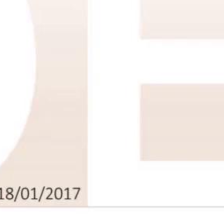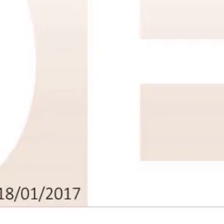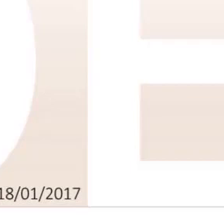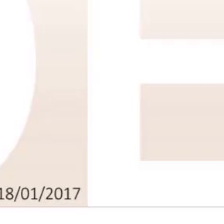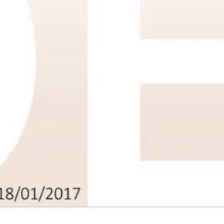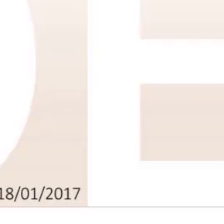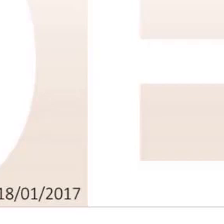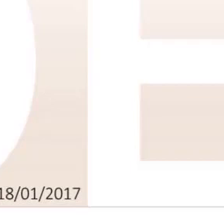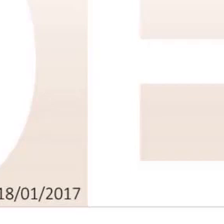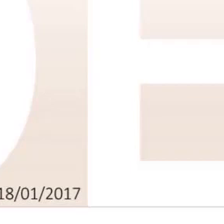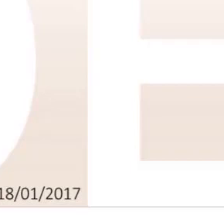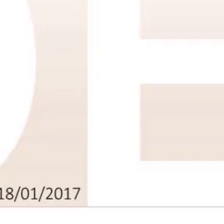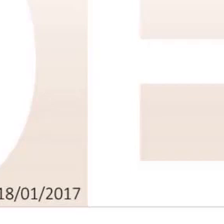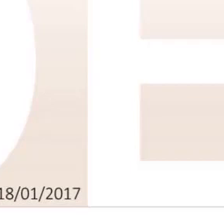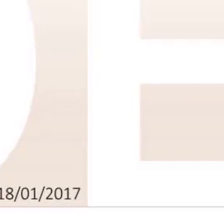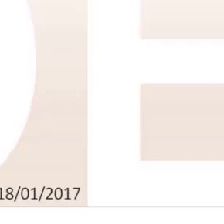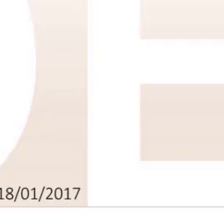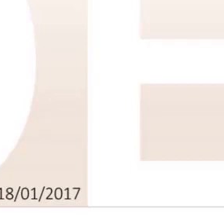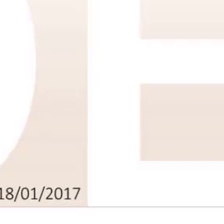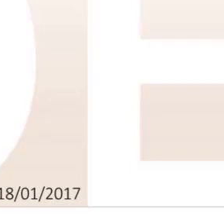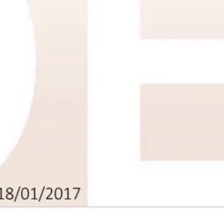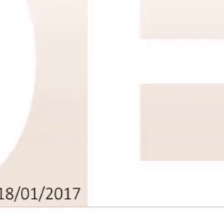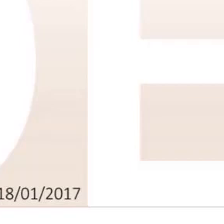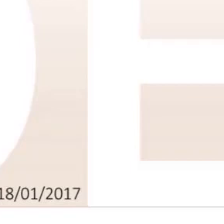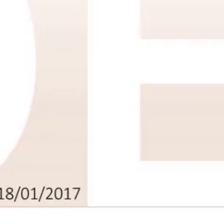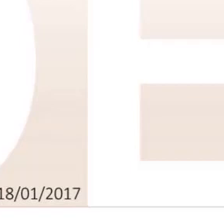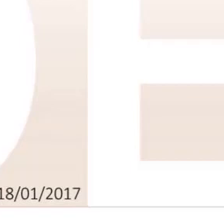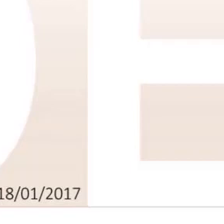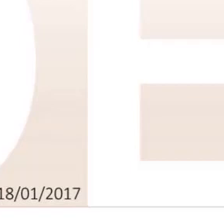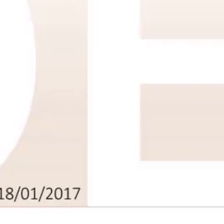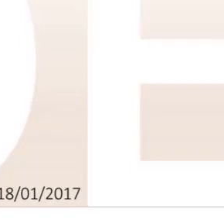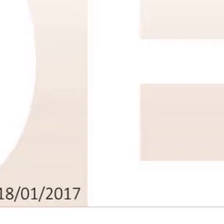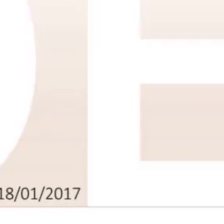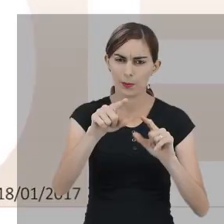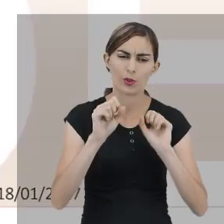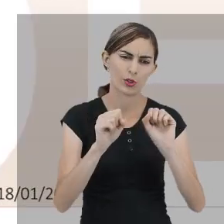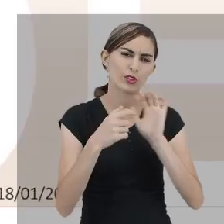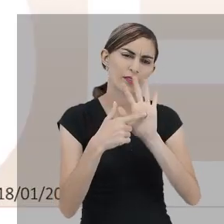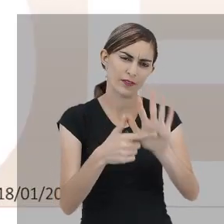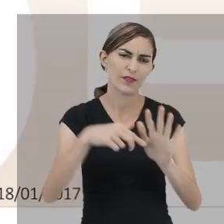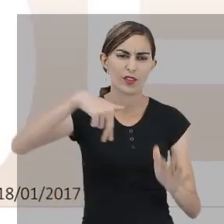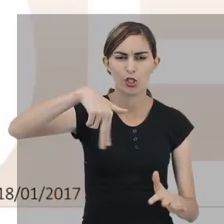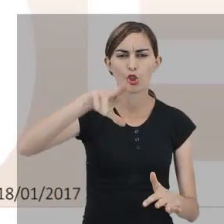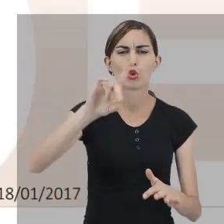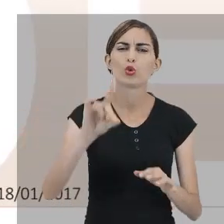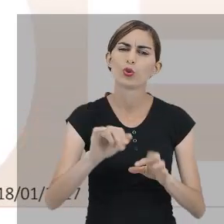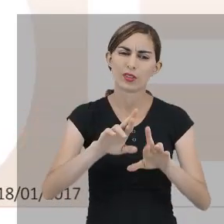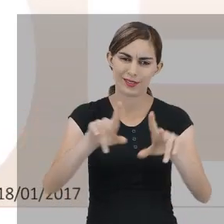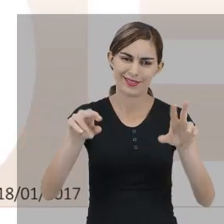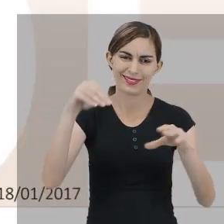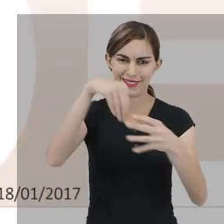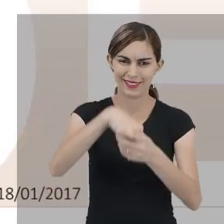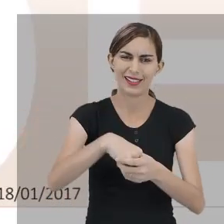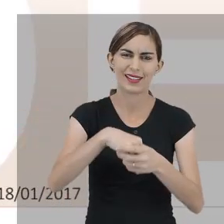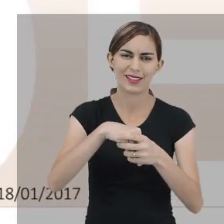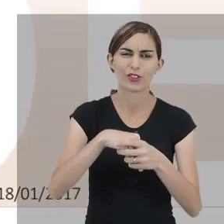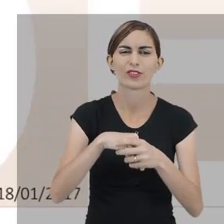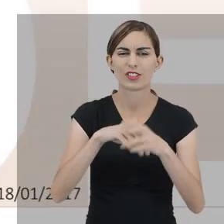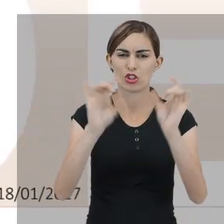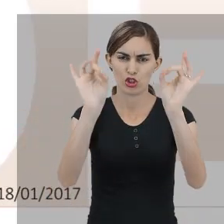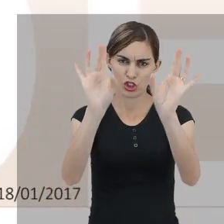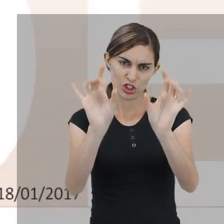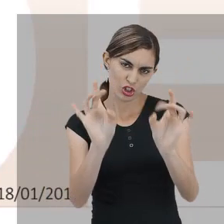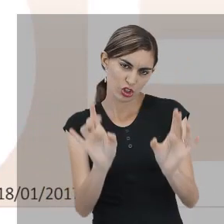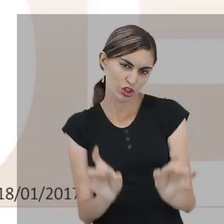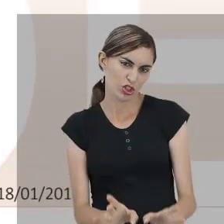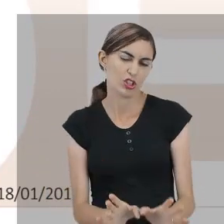e também no próximo verão. Portanto, pode investir em sapatos no tom. Que o nude aparece nos acessórios dentro de uma tendência de looks